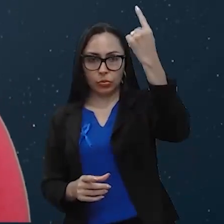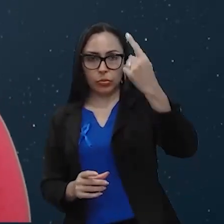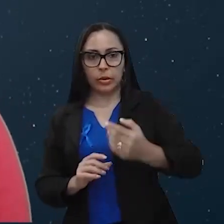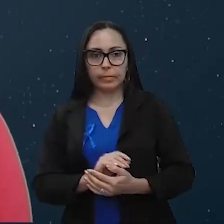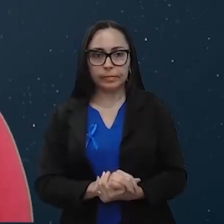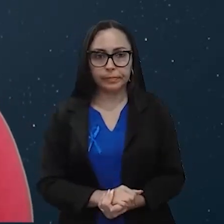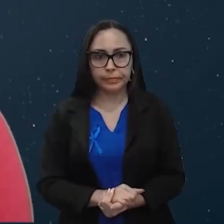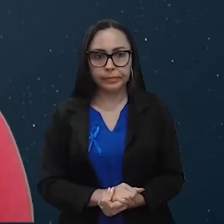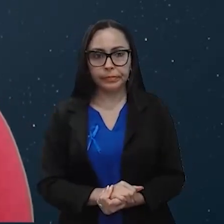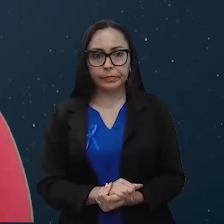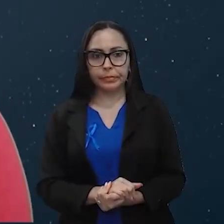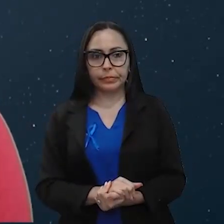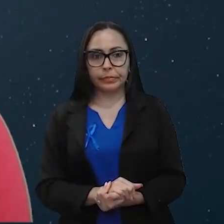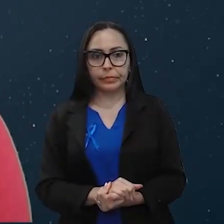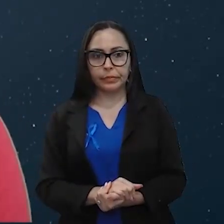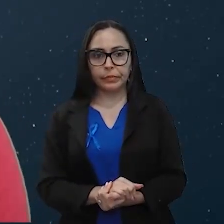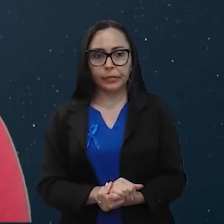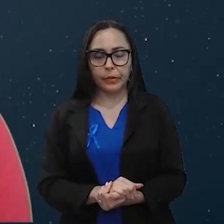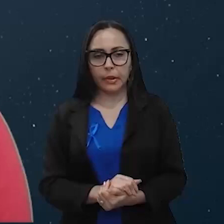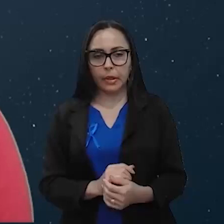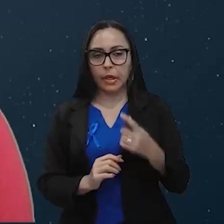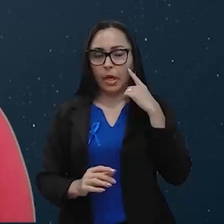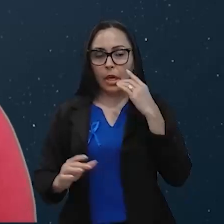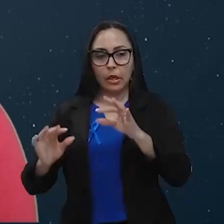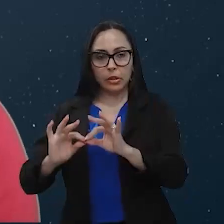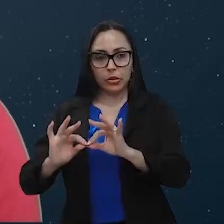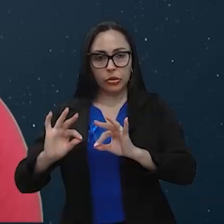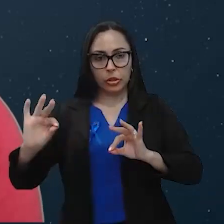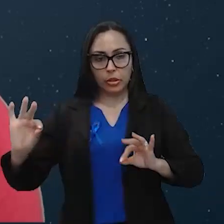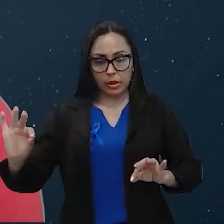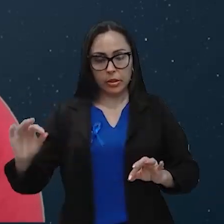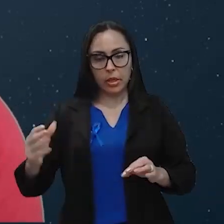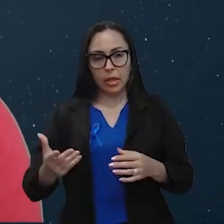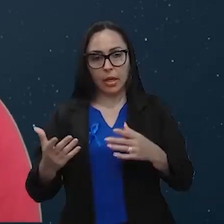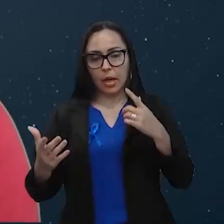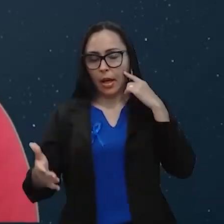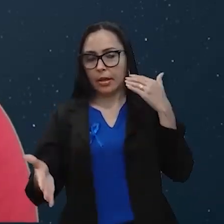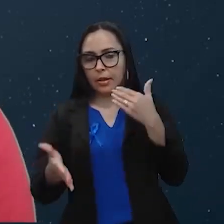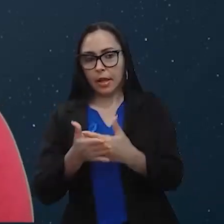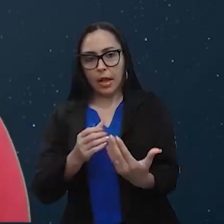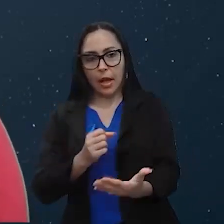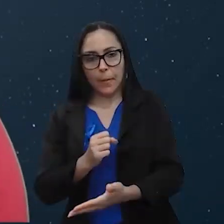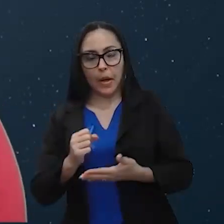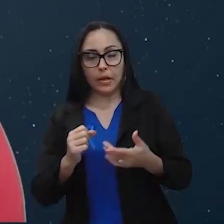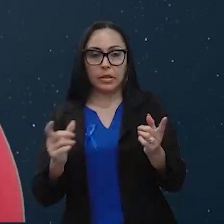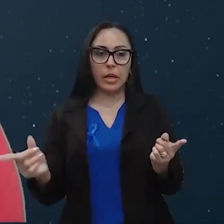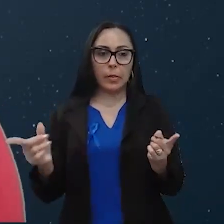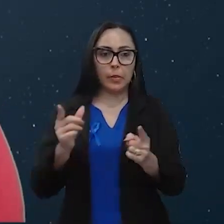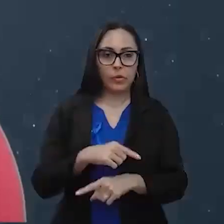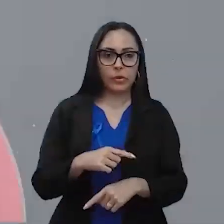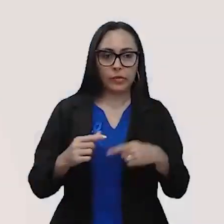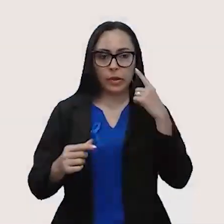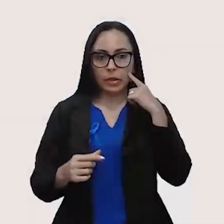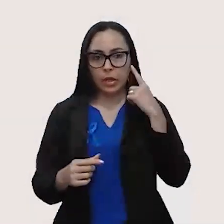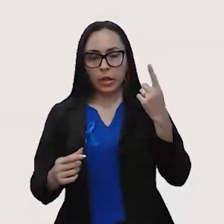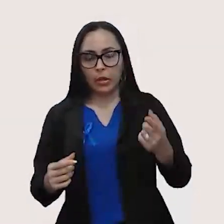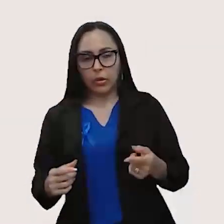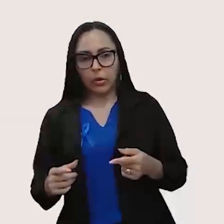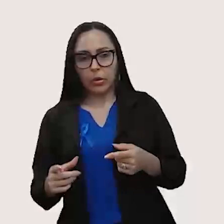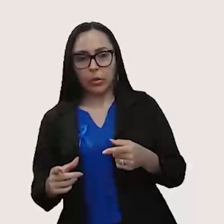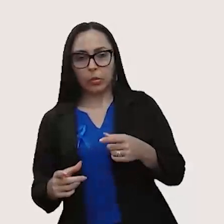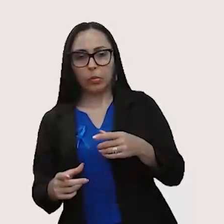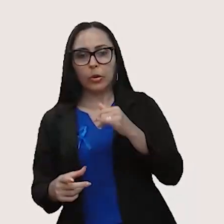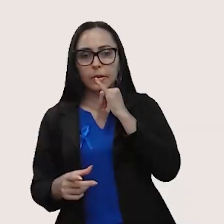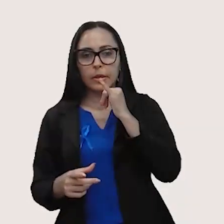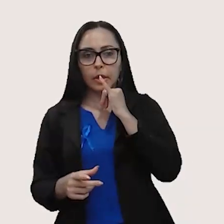altura, galera, é a distância de um vértice até a base oposta, fazendo 90 graus. Então, por exemplo, vai na tela geral,